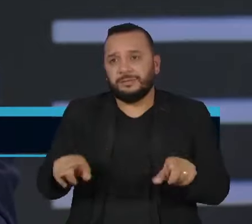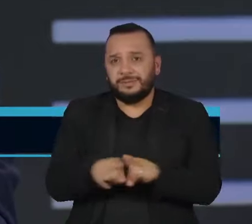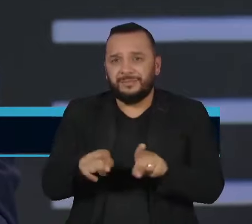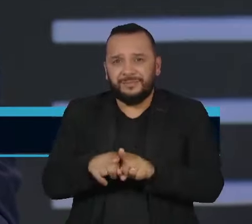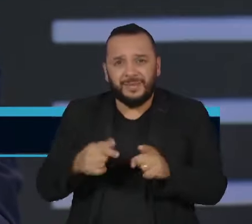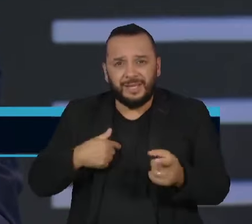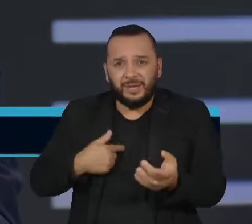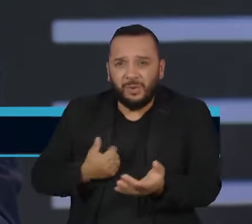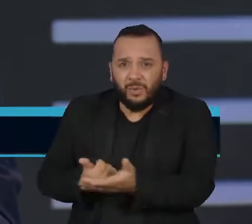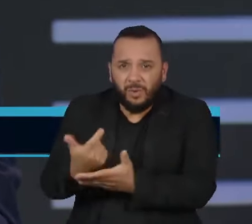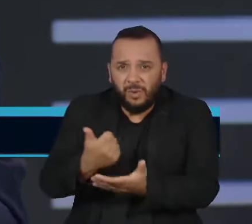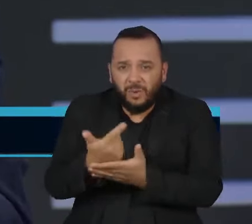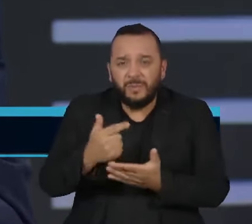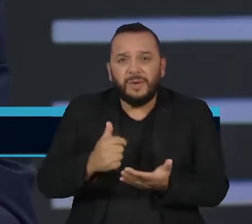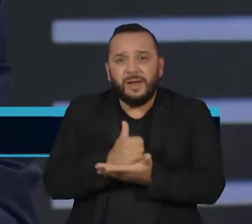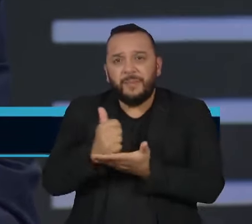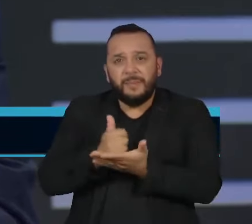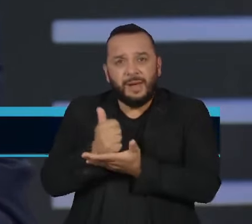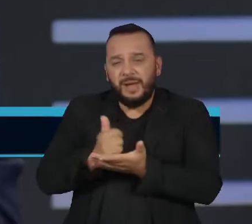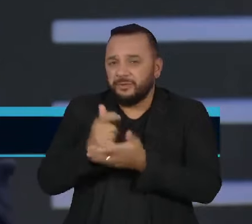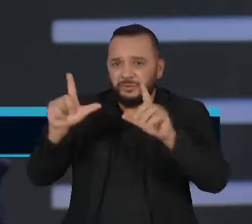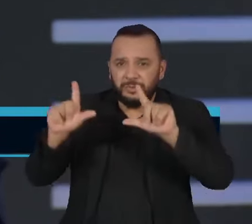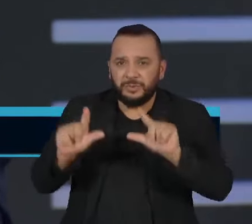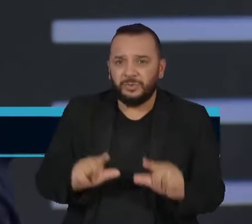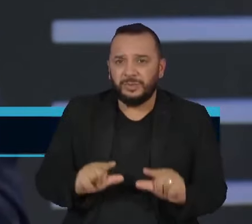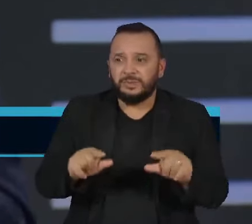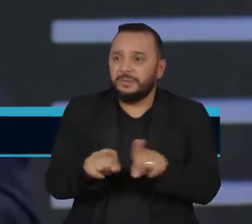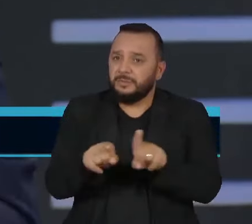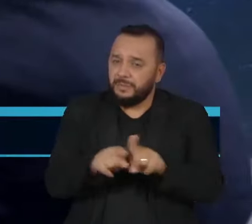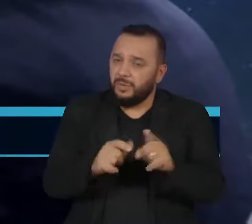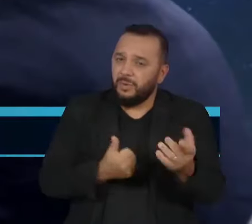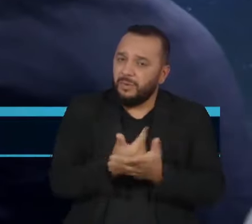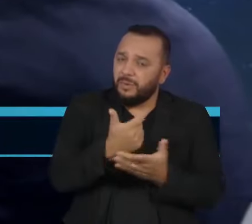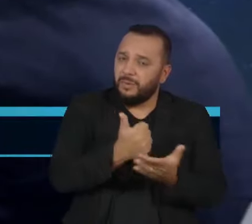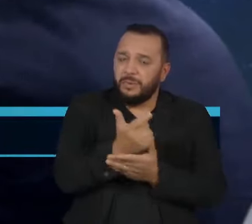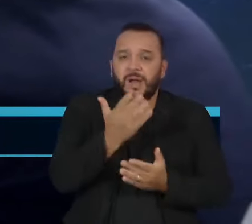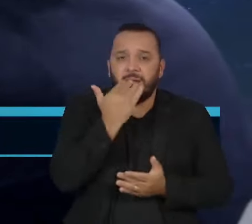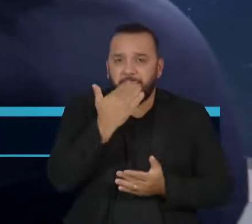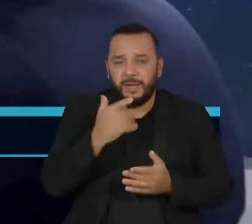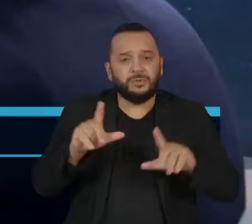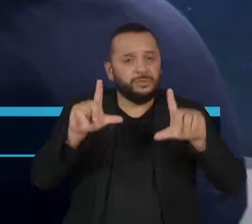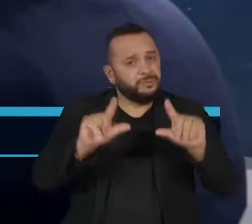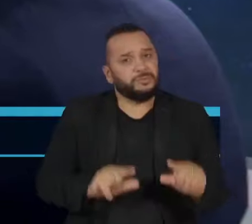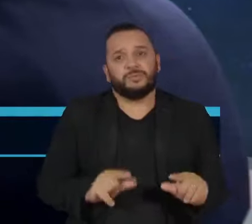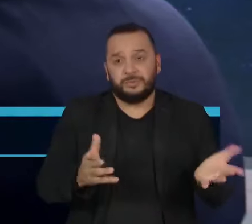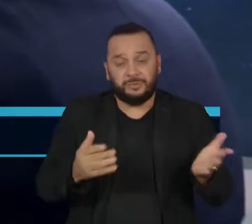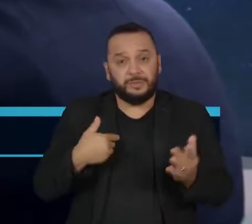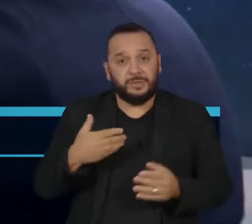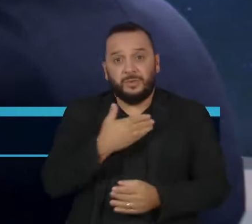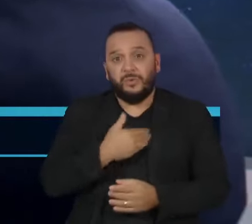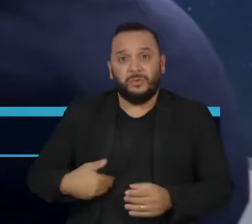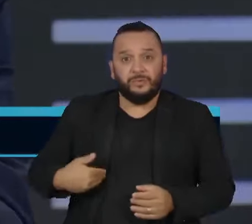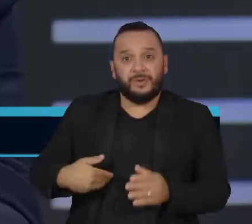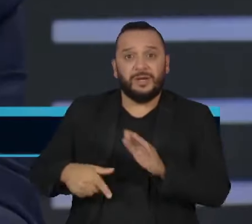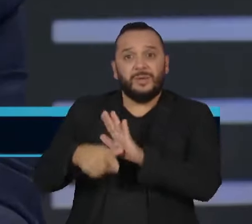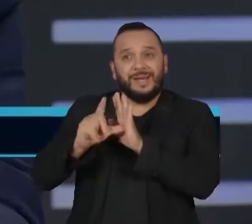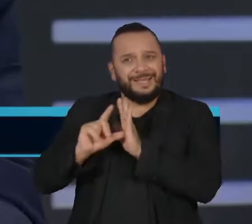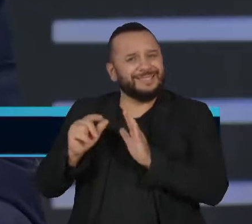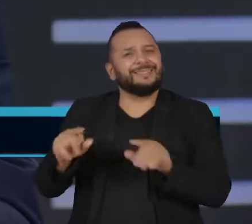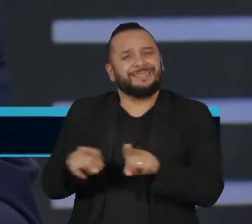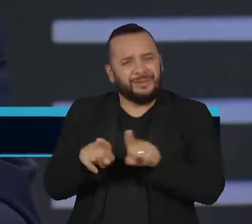remédios, queda de compra de alimentos. Para os mais pobres, a situação é extremamente difícil. É que o governo anterior foi tão desastroso,